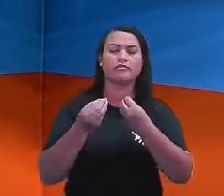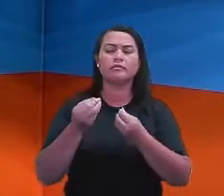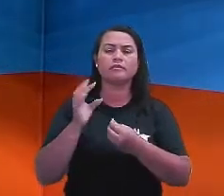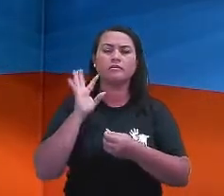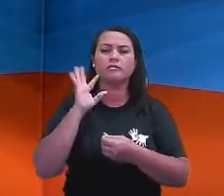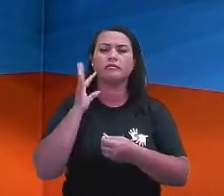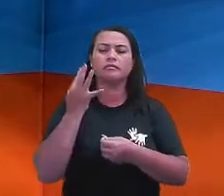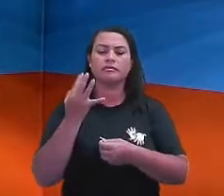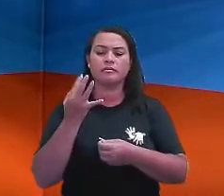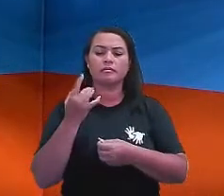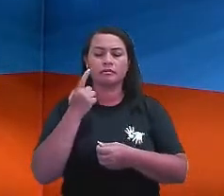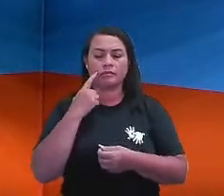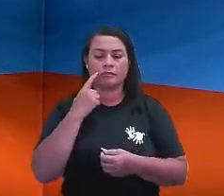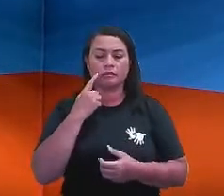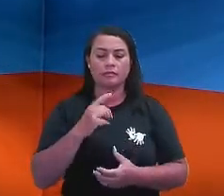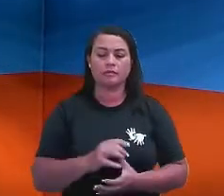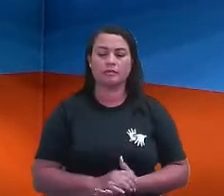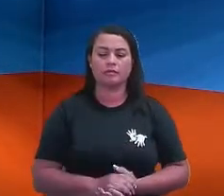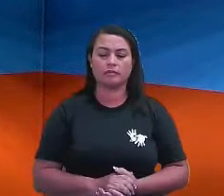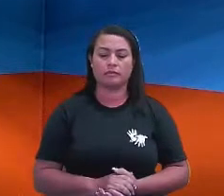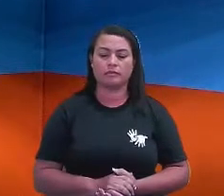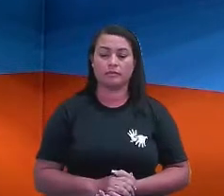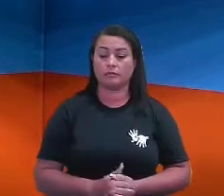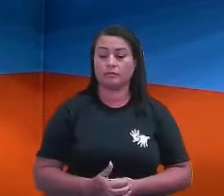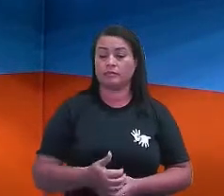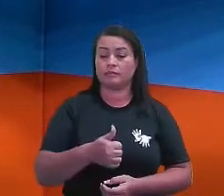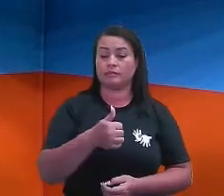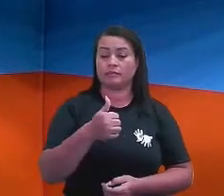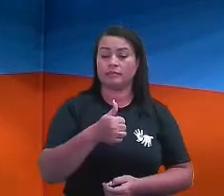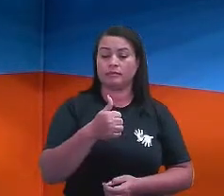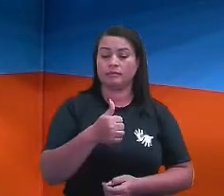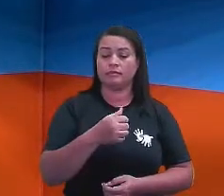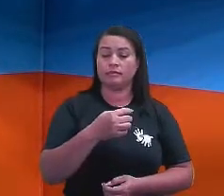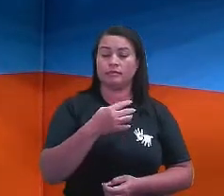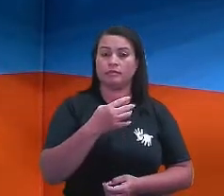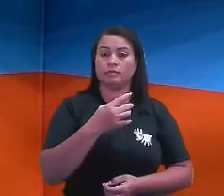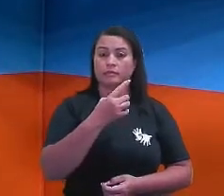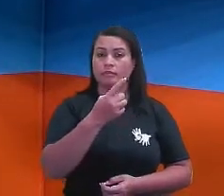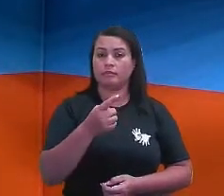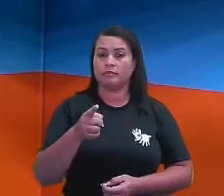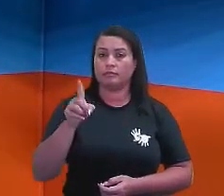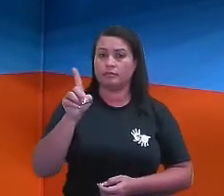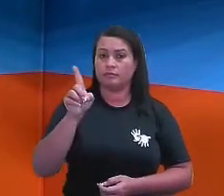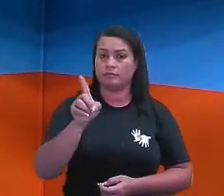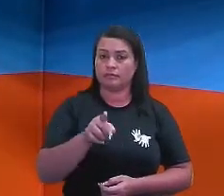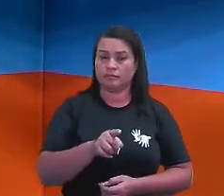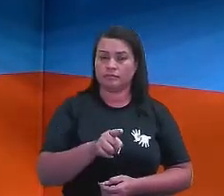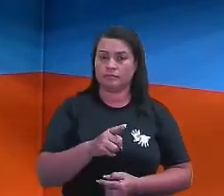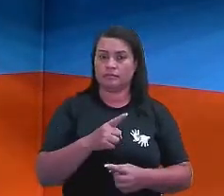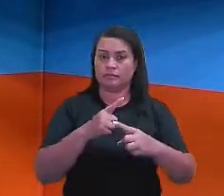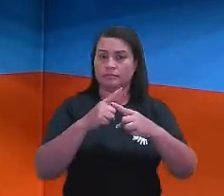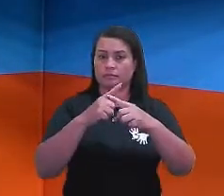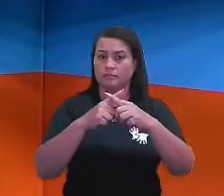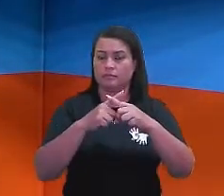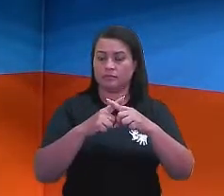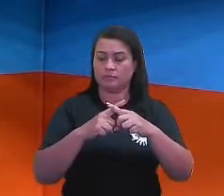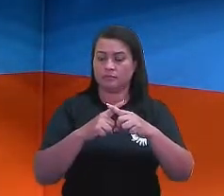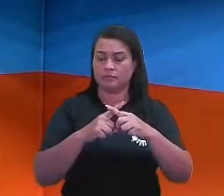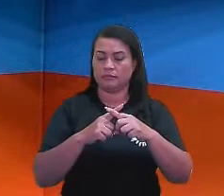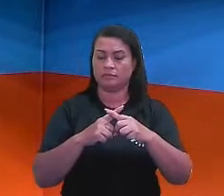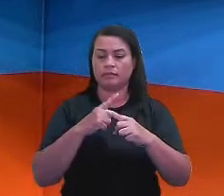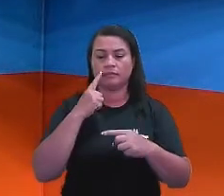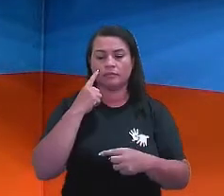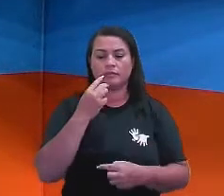aqui, o que é que eu vou fazer? Primeiramente, multiplicar meios pelos extremos. Eu tenho uma regra de 3.